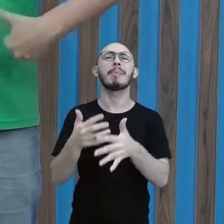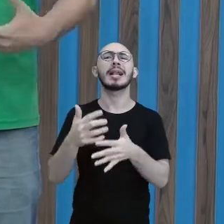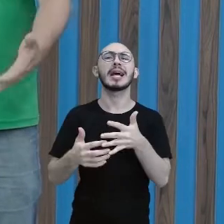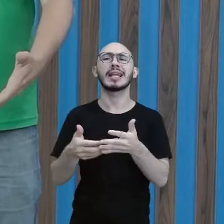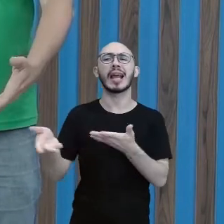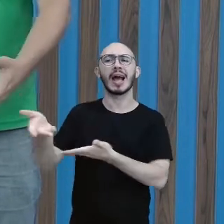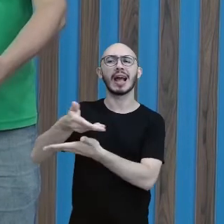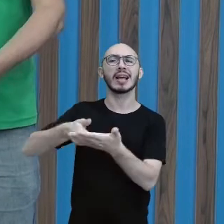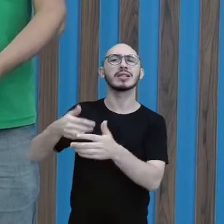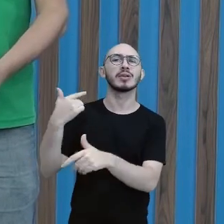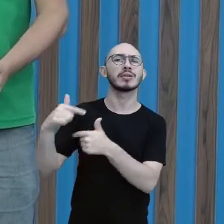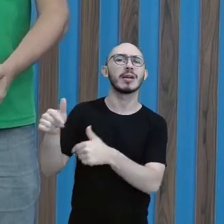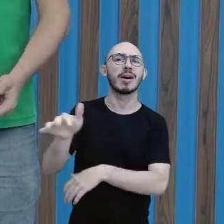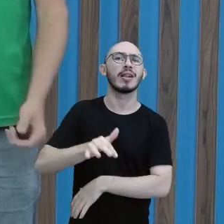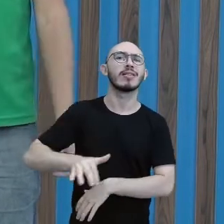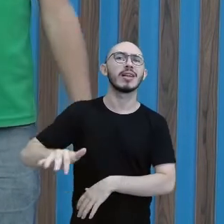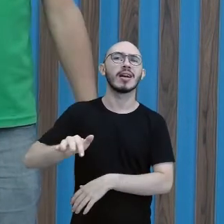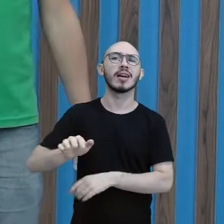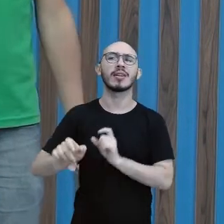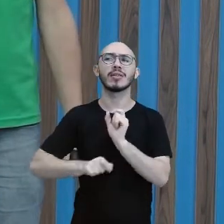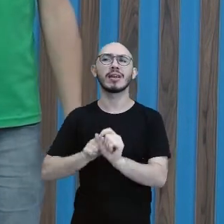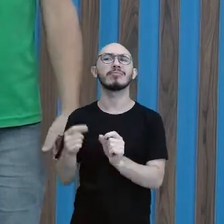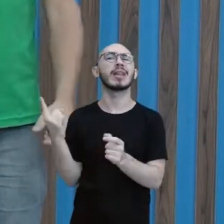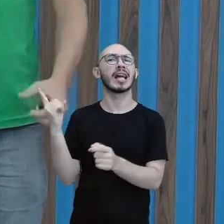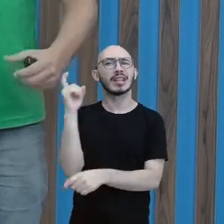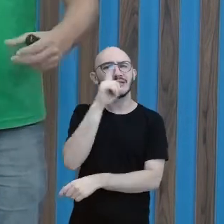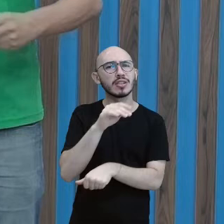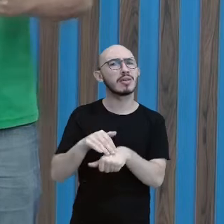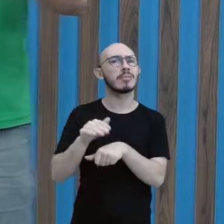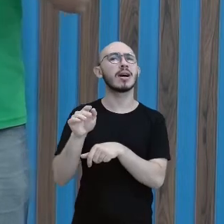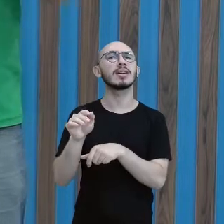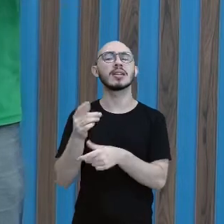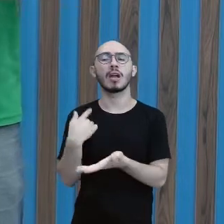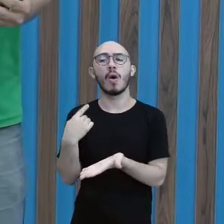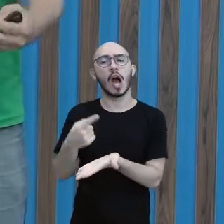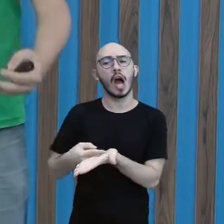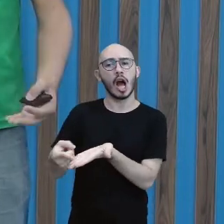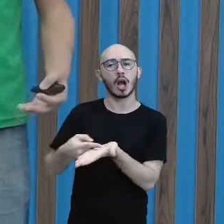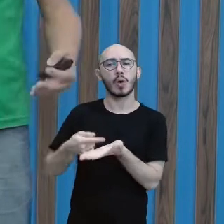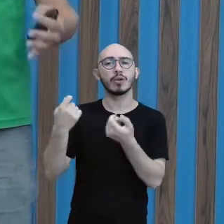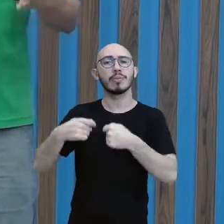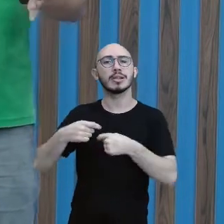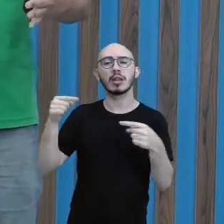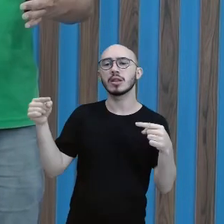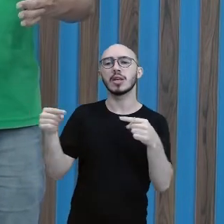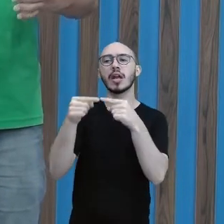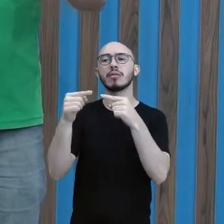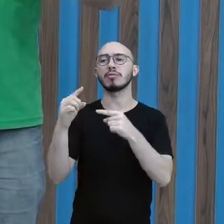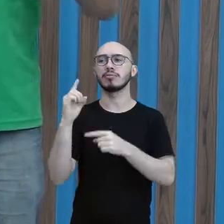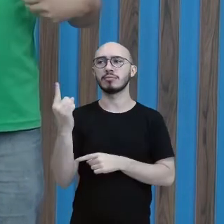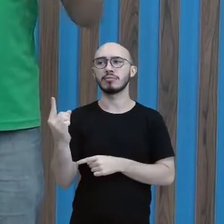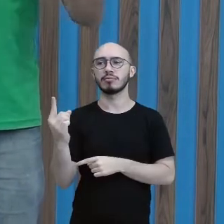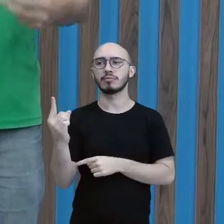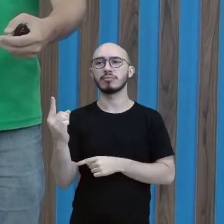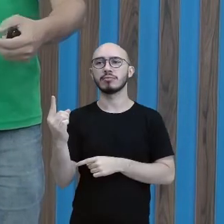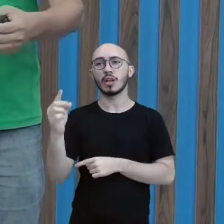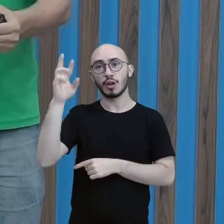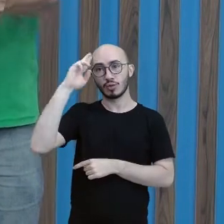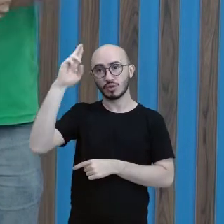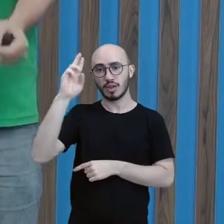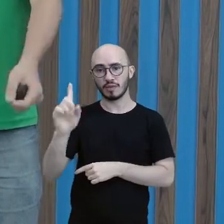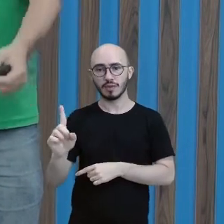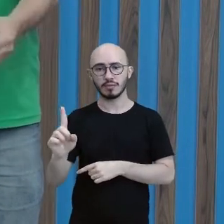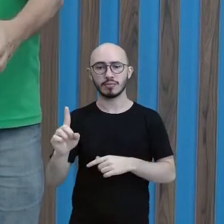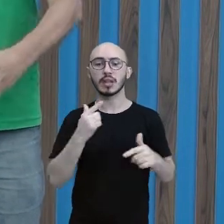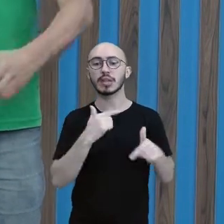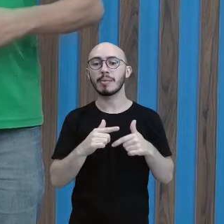ou até dificultariam, e que os acordos deveriam ser diretos, né, ou seja, o empregador e o trabalhador